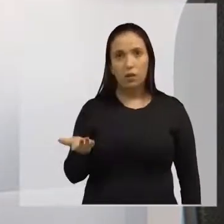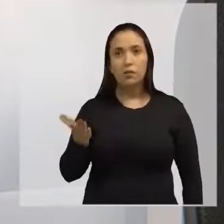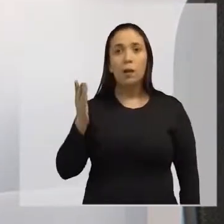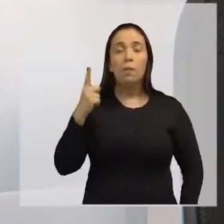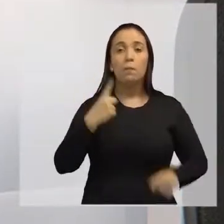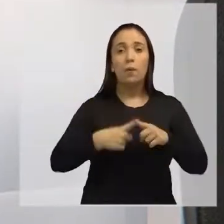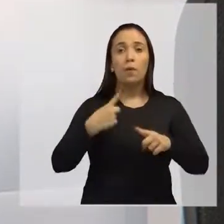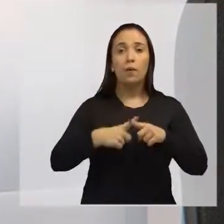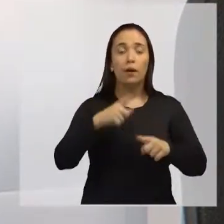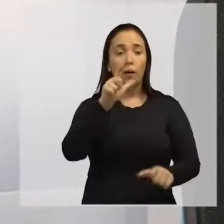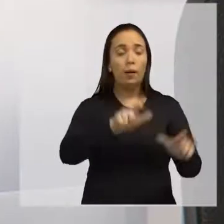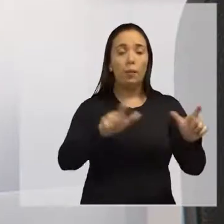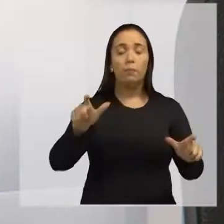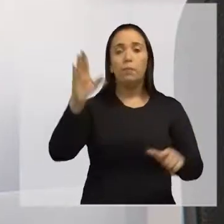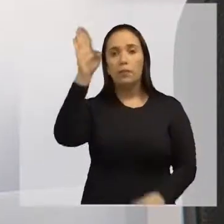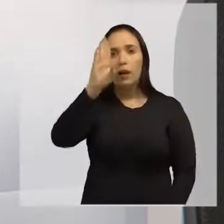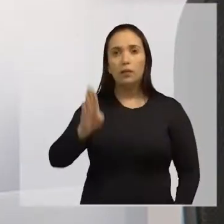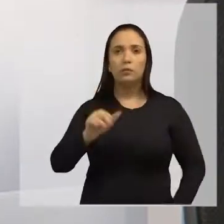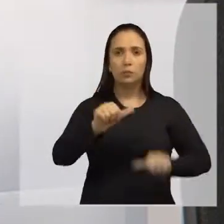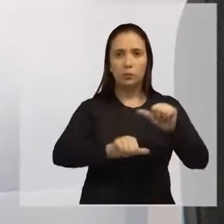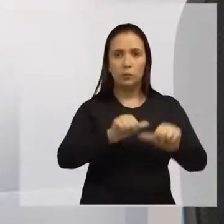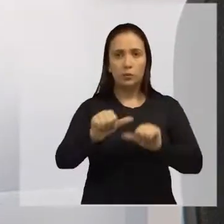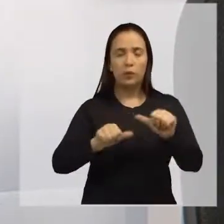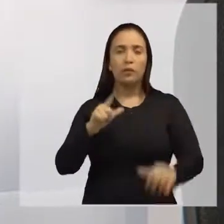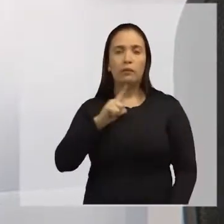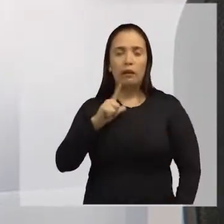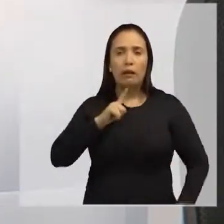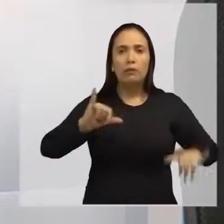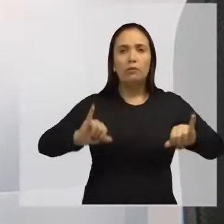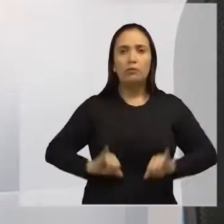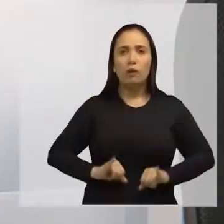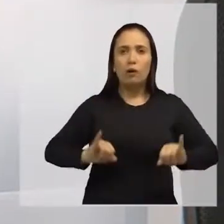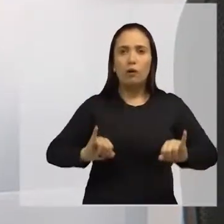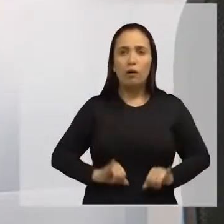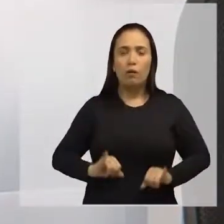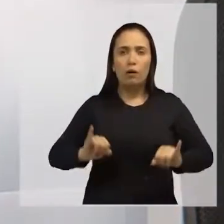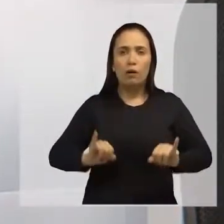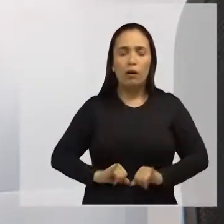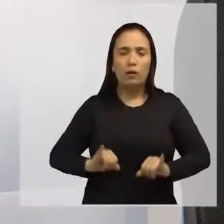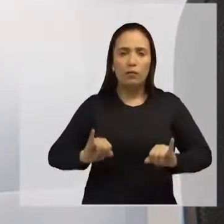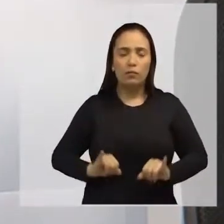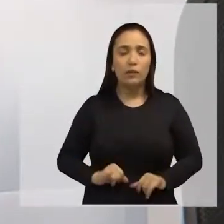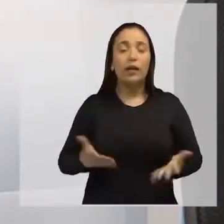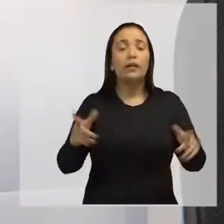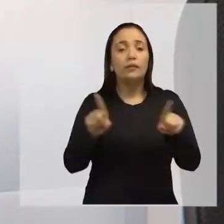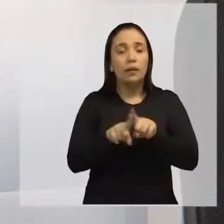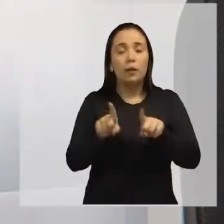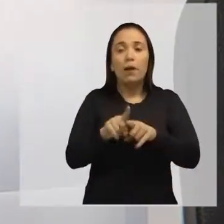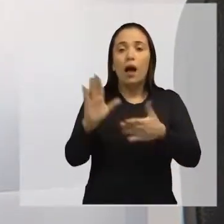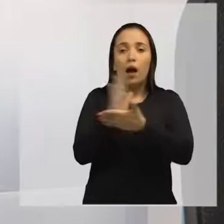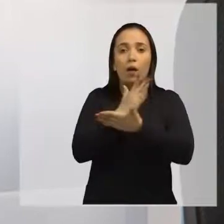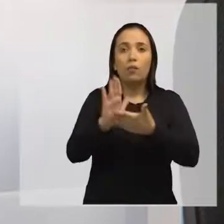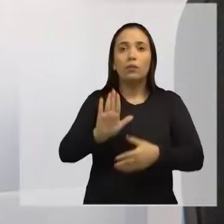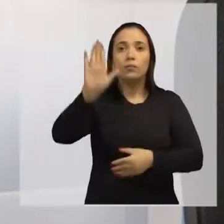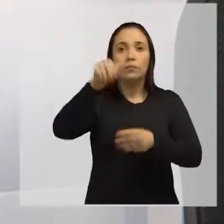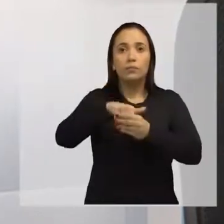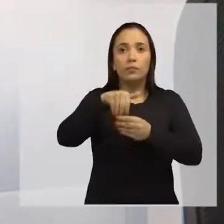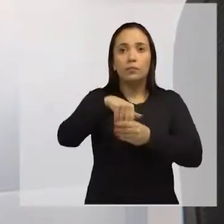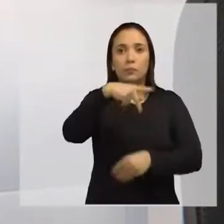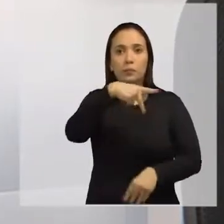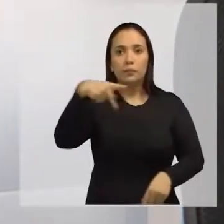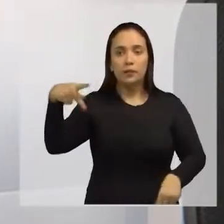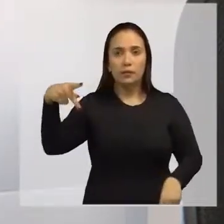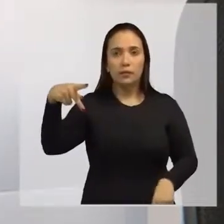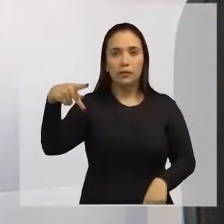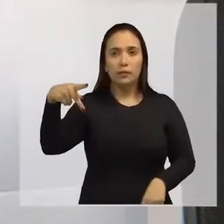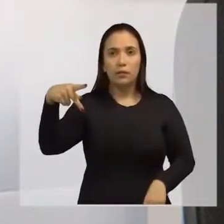mudou. É muita pancada. É muita pancada e outra coisa, temos candidatos presidenciais abaixo da expectativa.